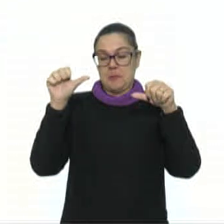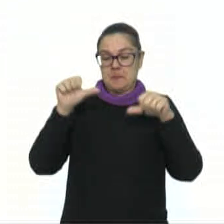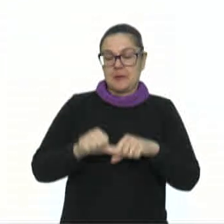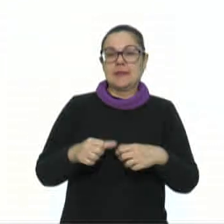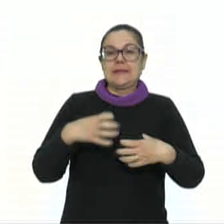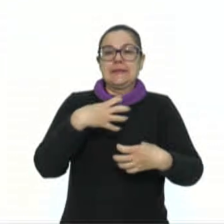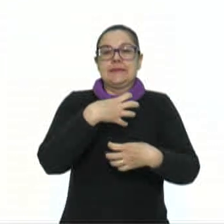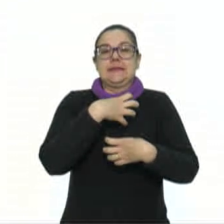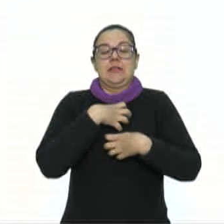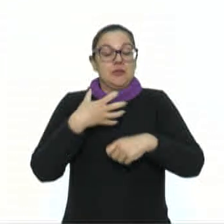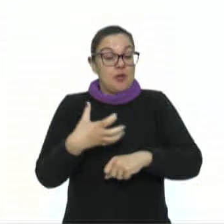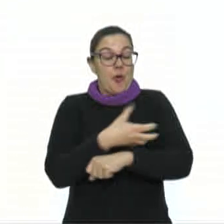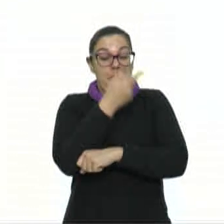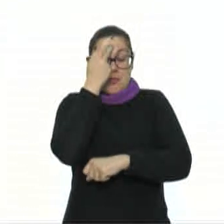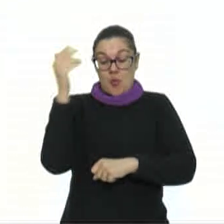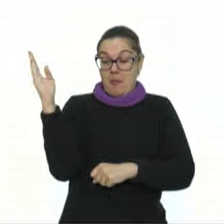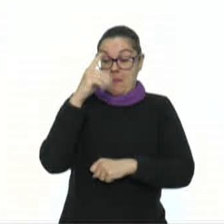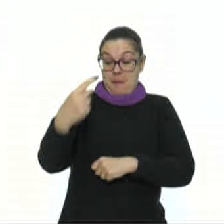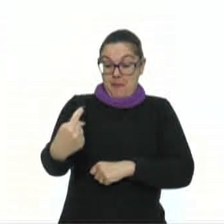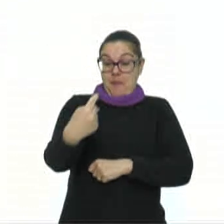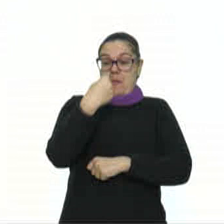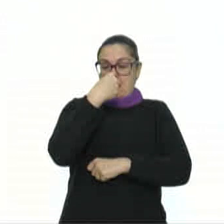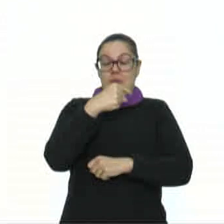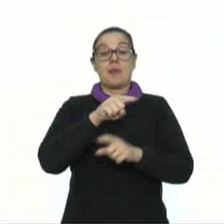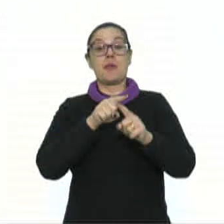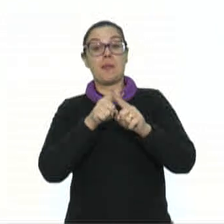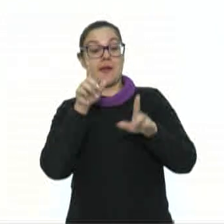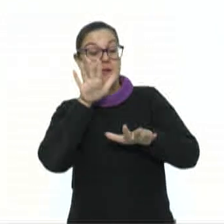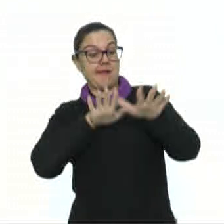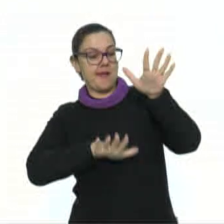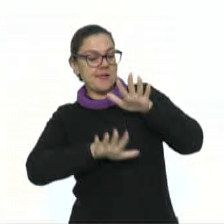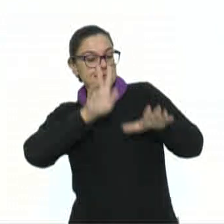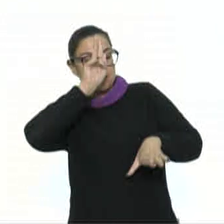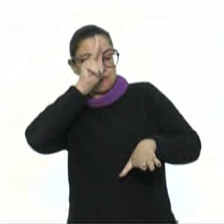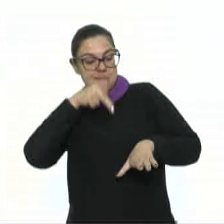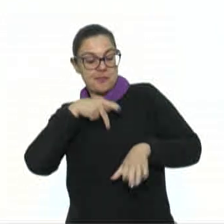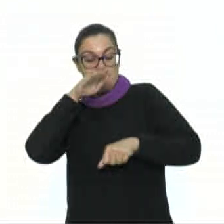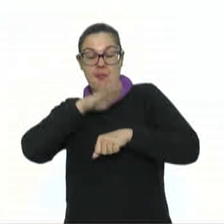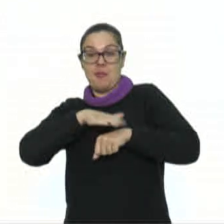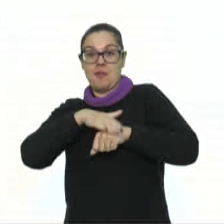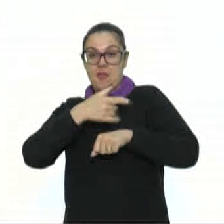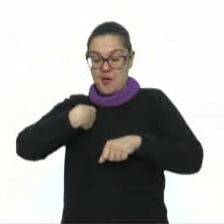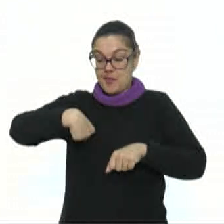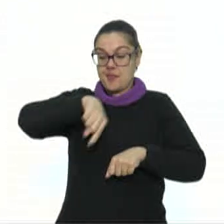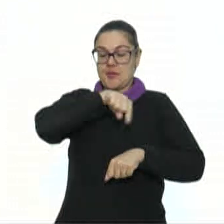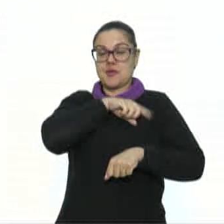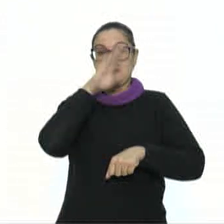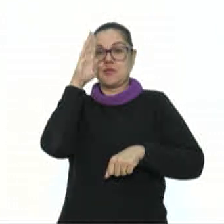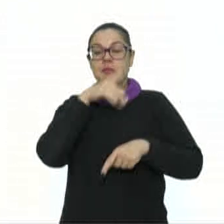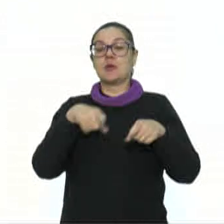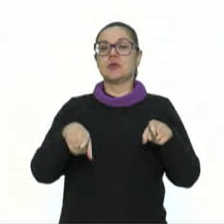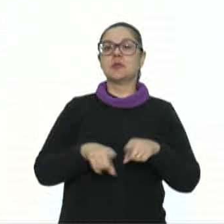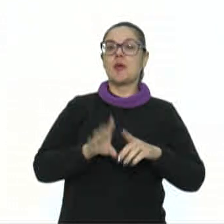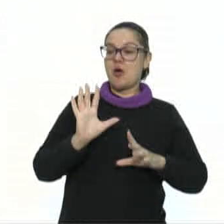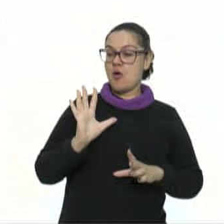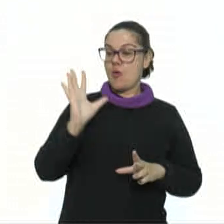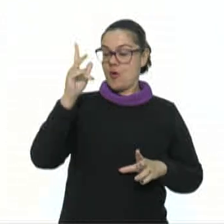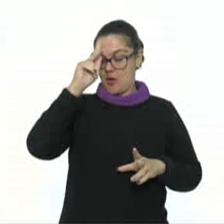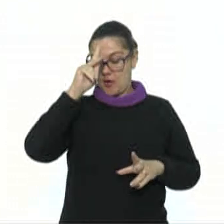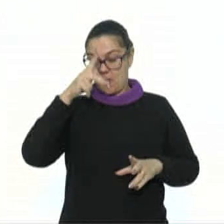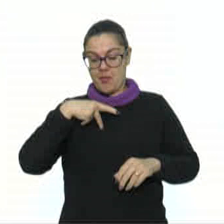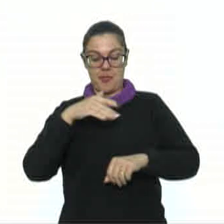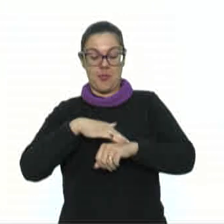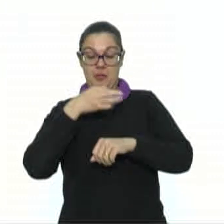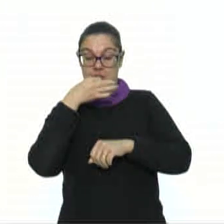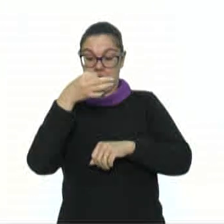afetado, porque alguém está fazendo mal para a gente. Mas, infelizmente, às vezes a gente faz mal para a gente. Então, na letra B, quando a crítica vem de